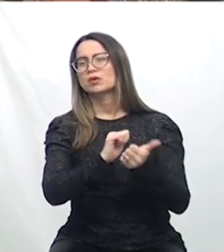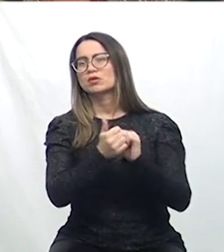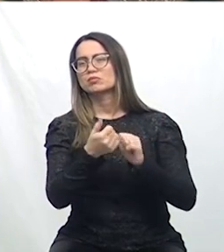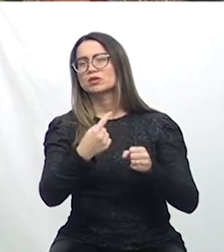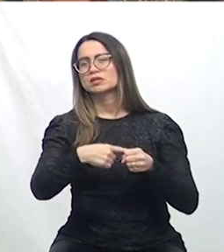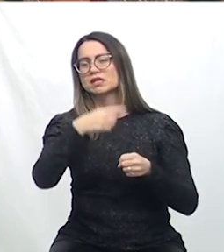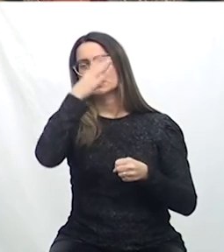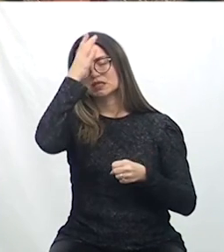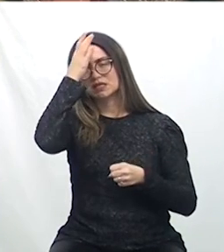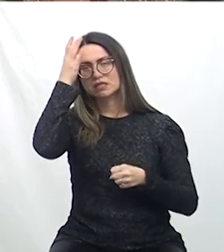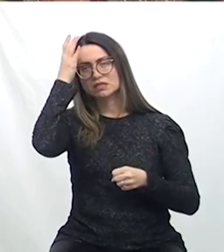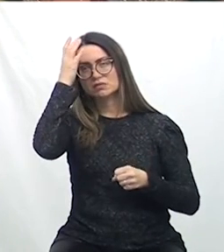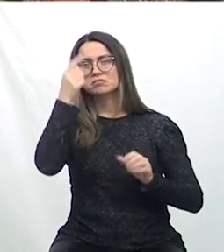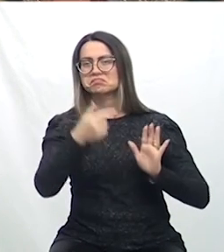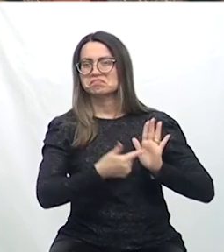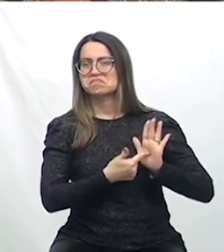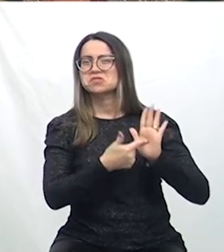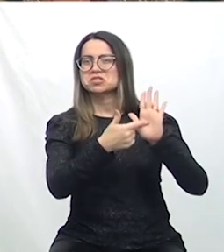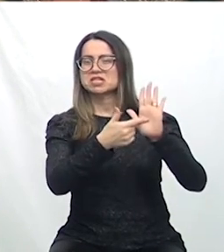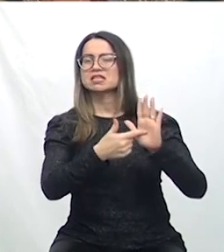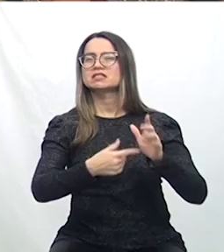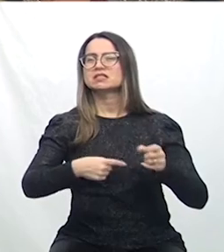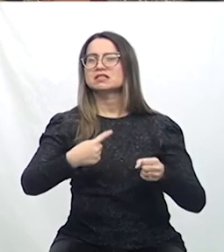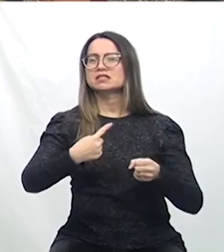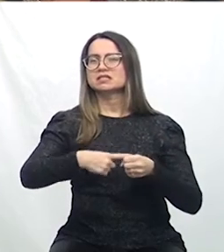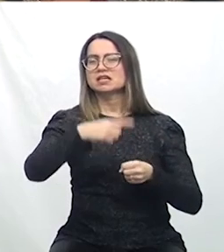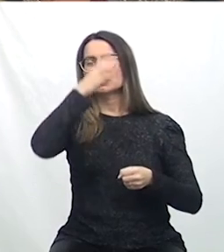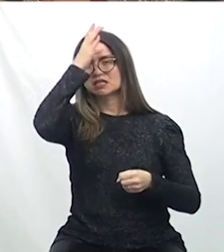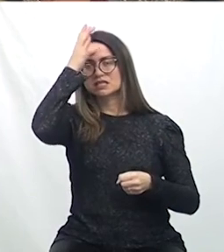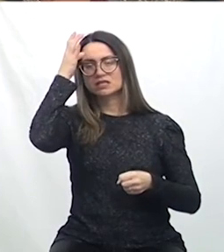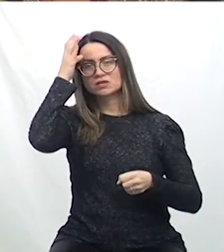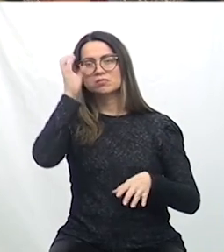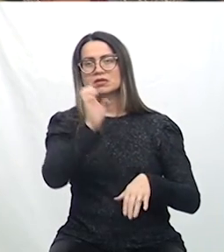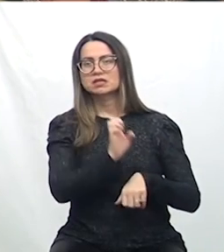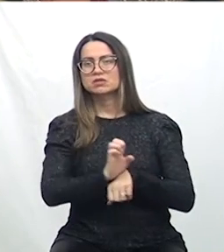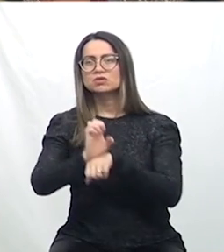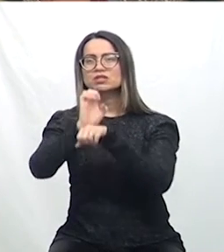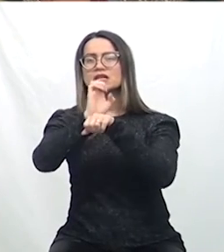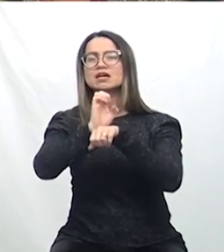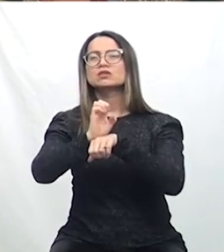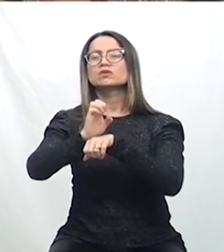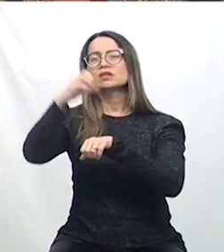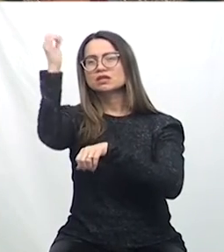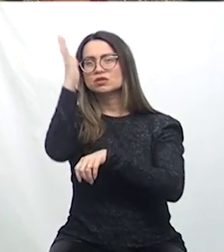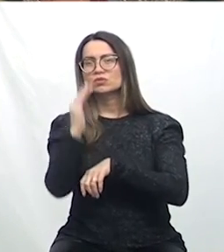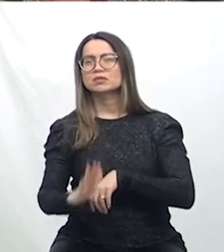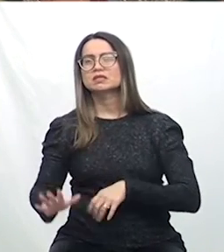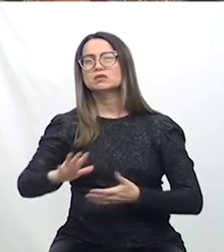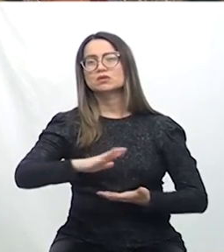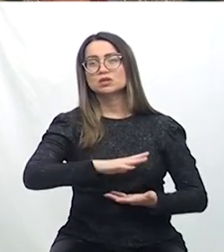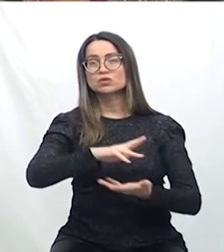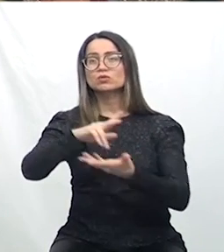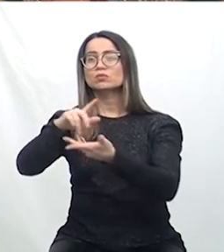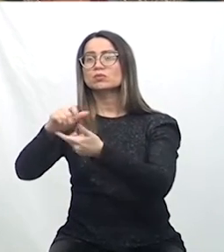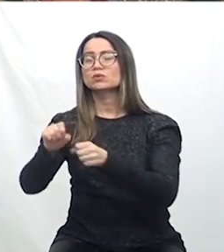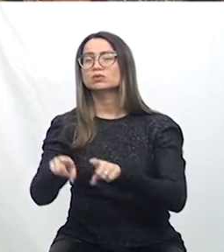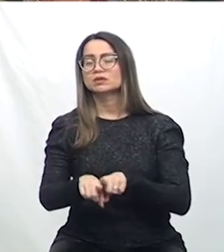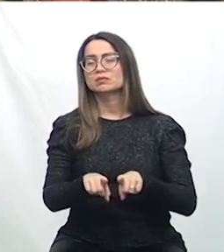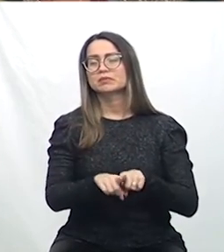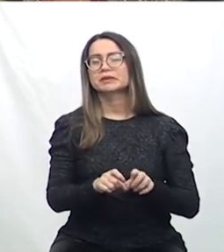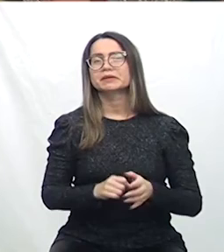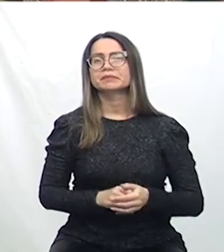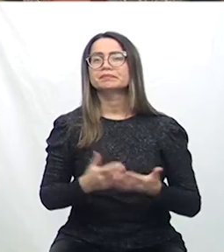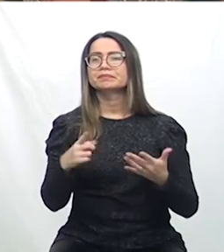destacasse em meio ao Estado e também a nível nacional e internacional. A gente parabeniza